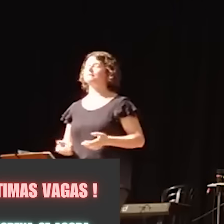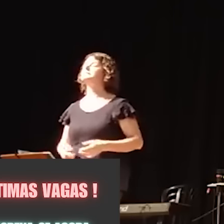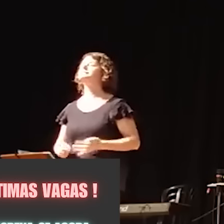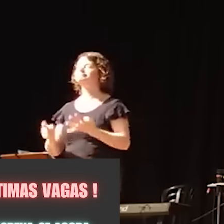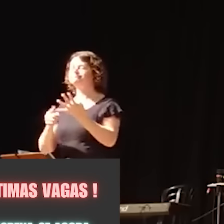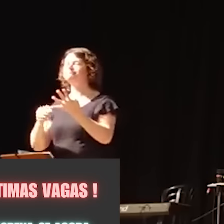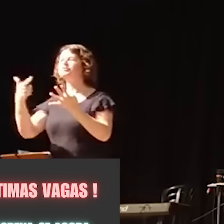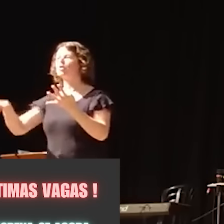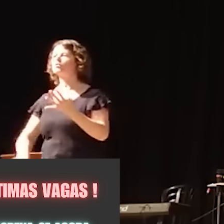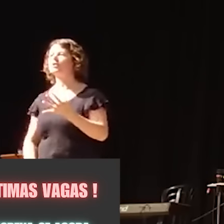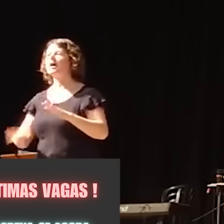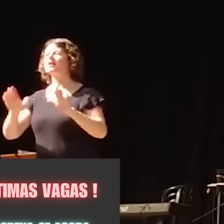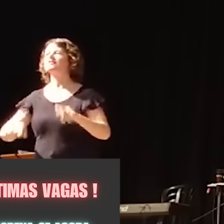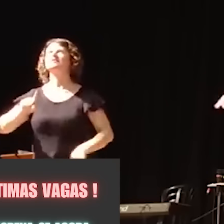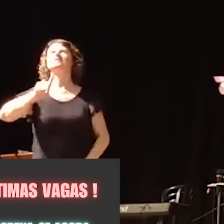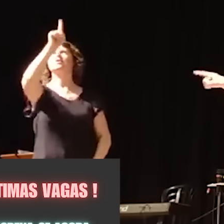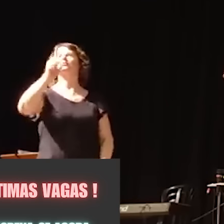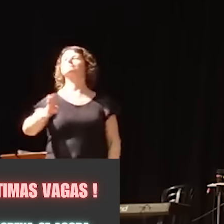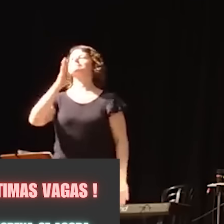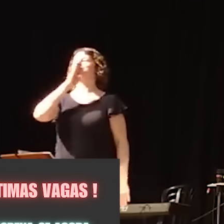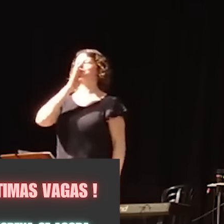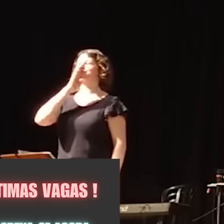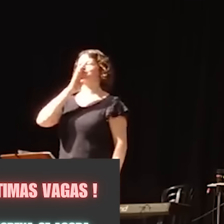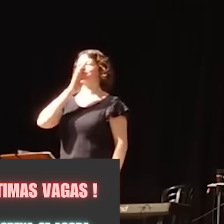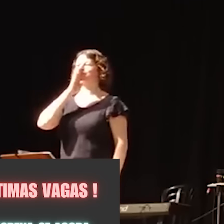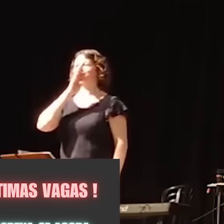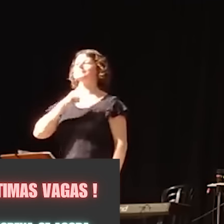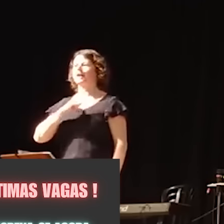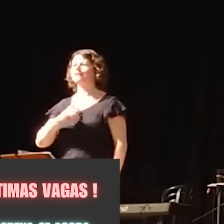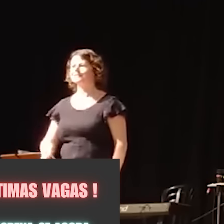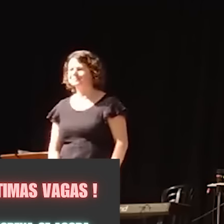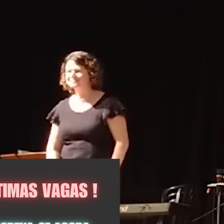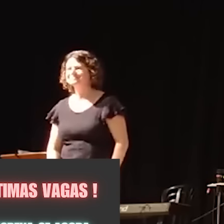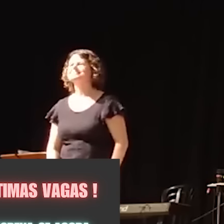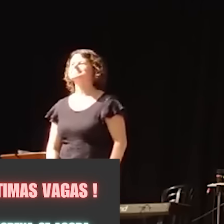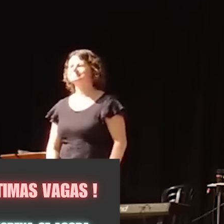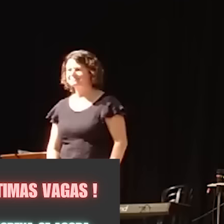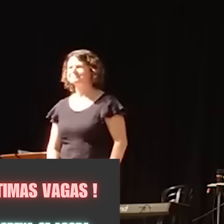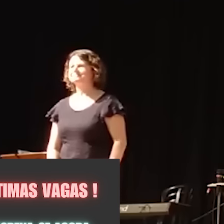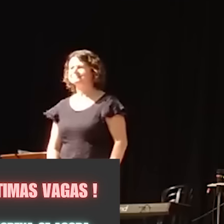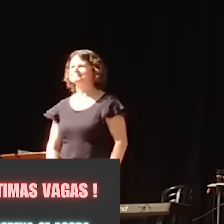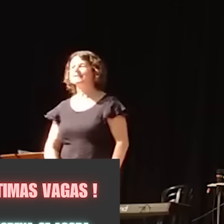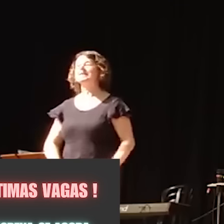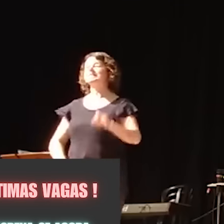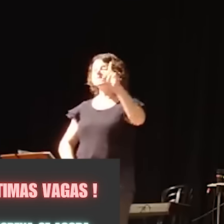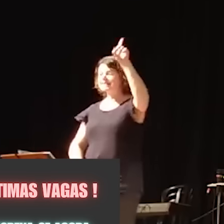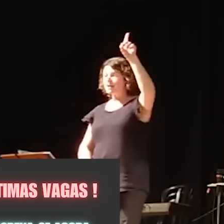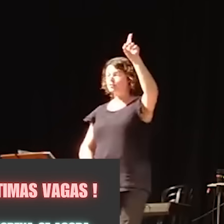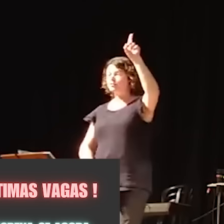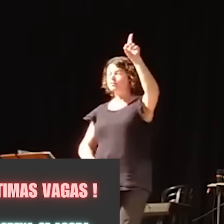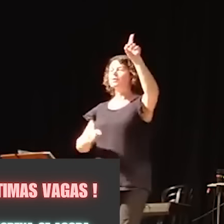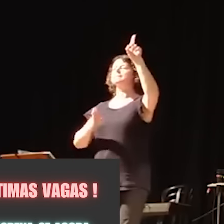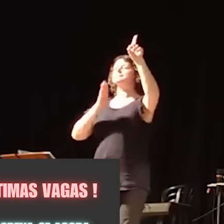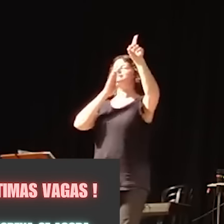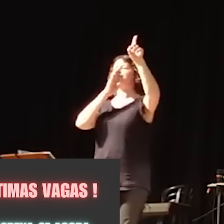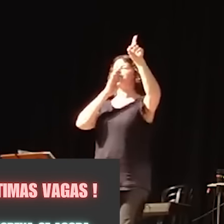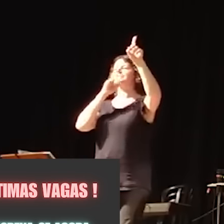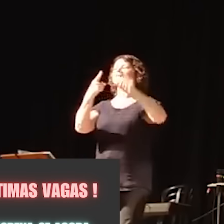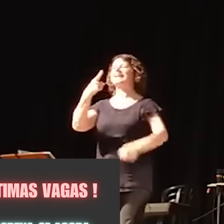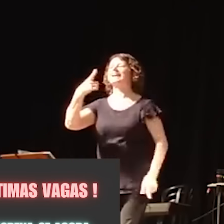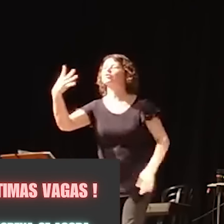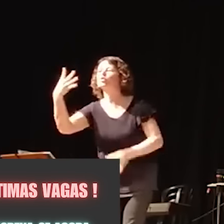nada Deus falou com Abraão de repente ele ficou 14 anos sem falar com Abraão amigo dele